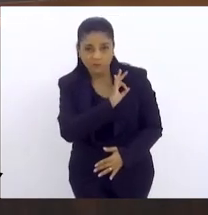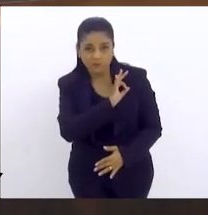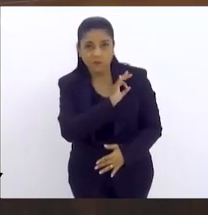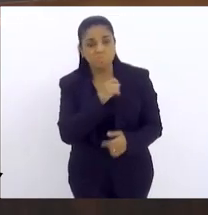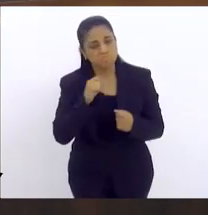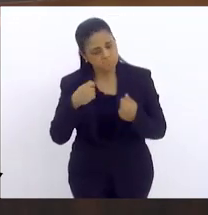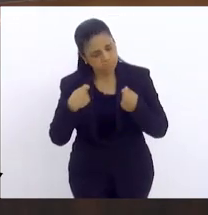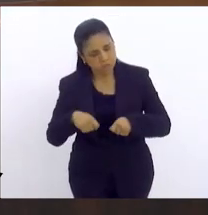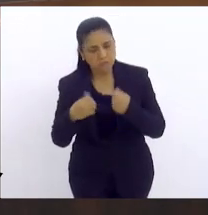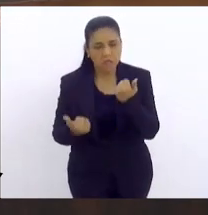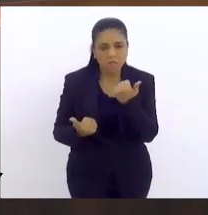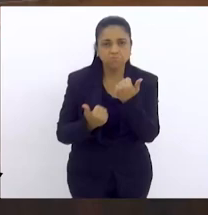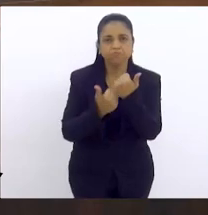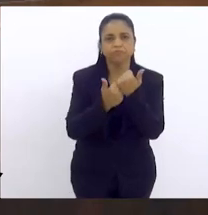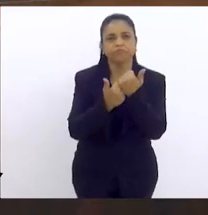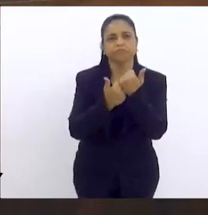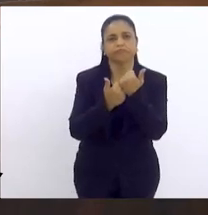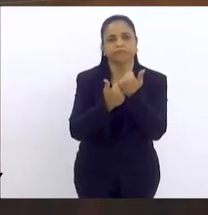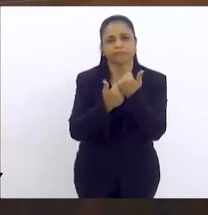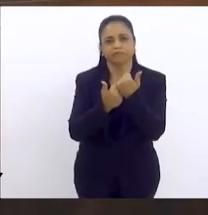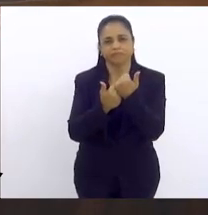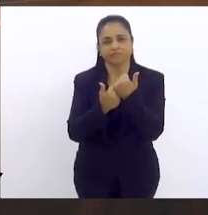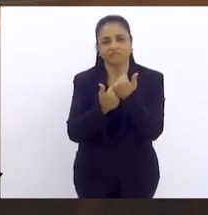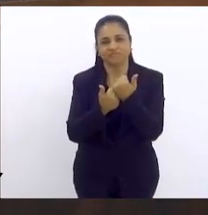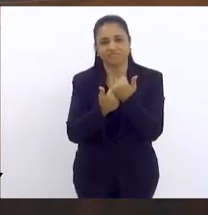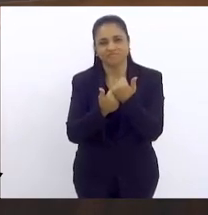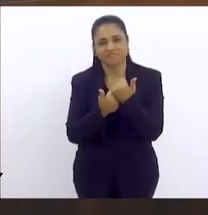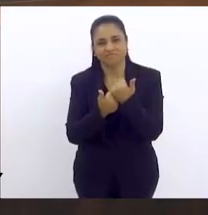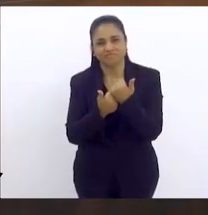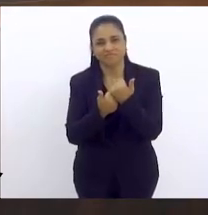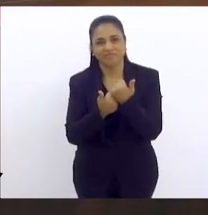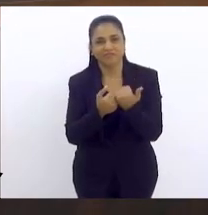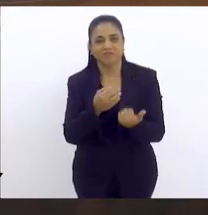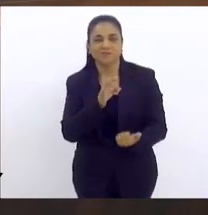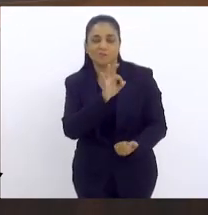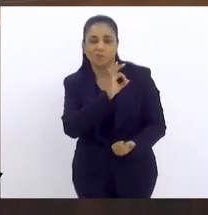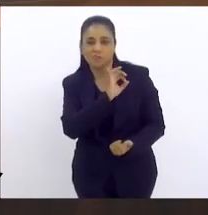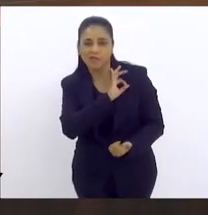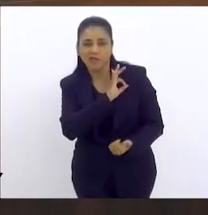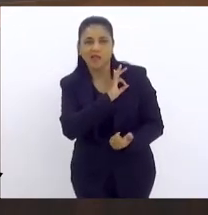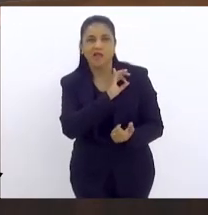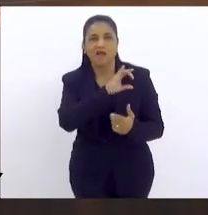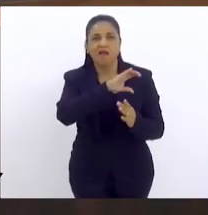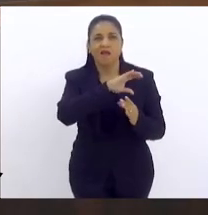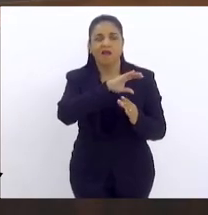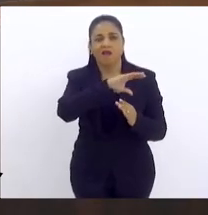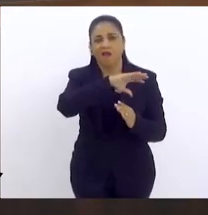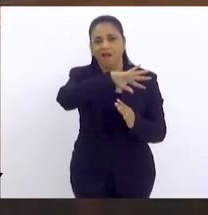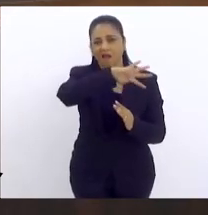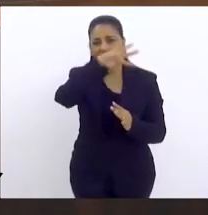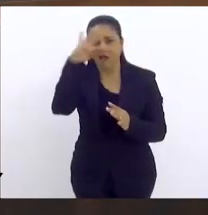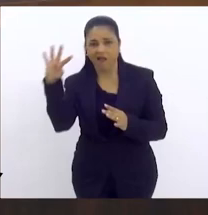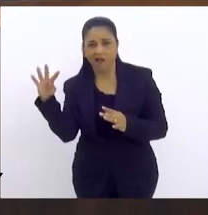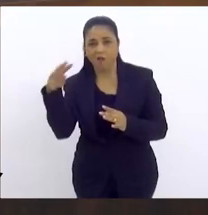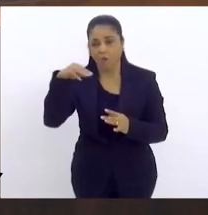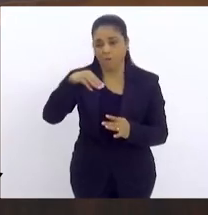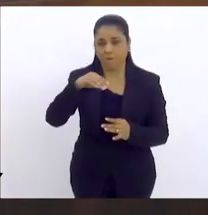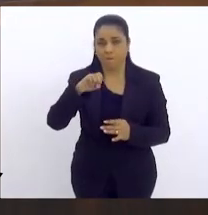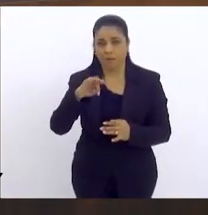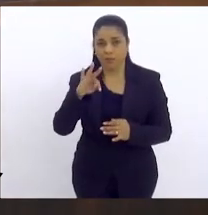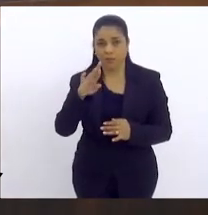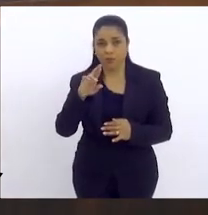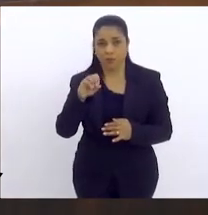do auxílio das outras forças também Principalmente quando eu falo ali do arco Metropolitano uma via que nos trouxe muitos problemas né